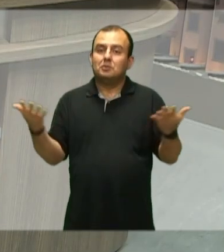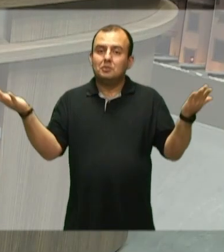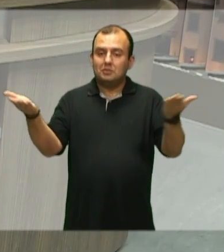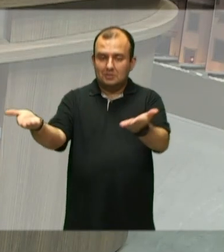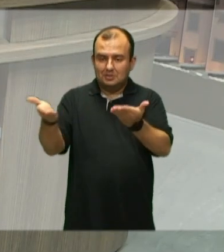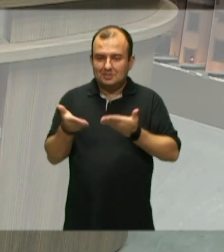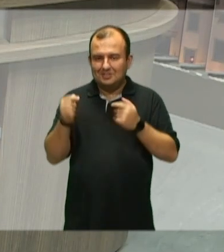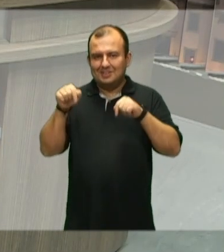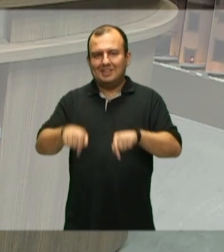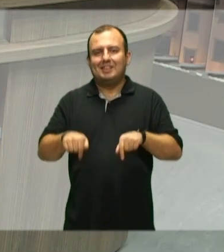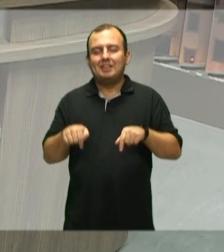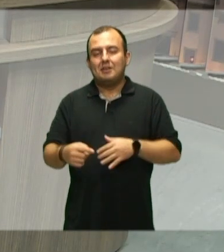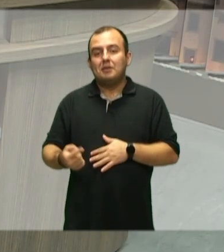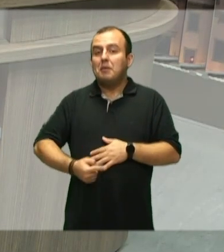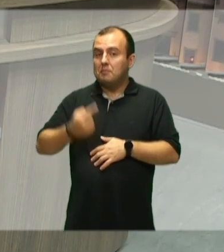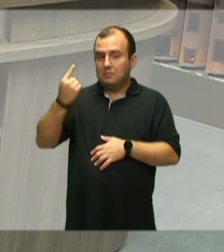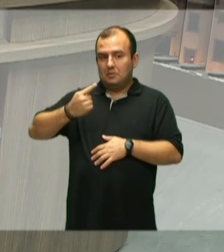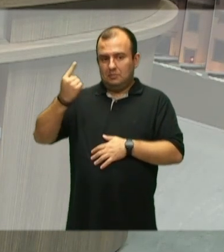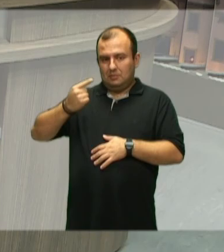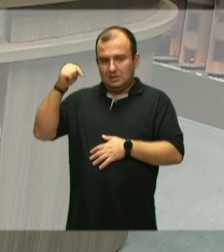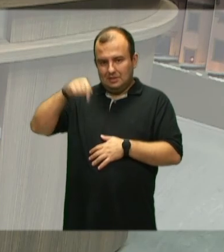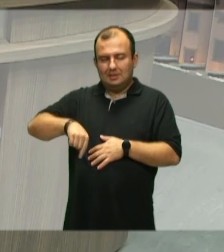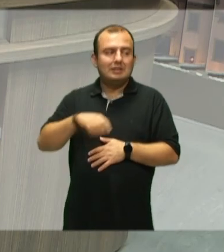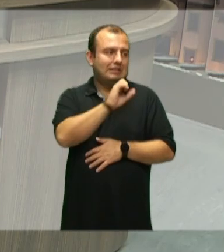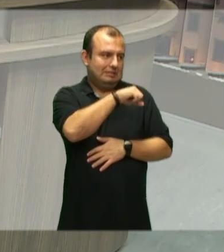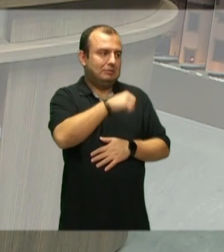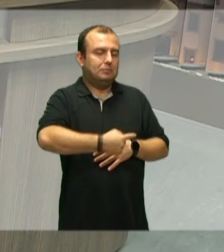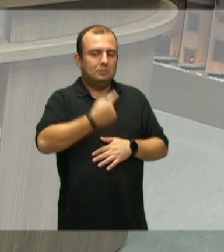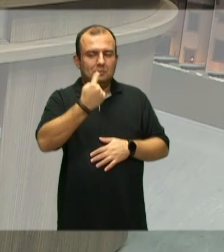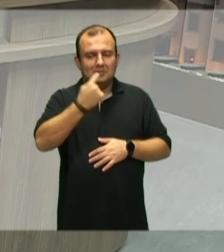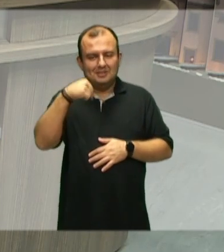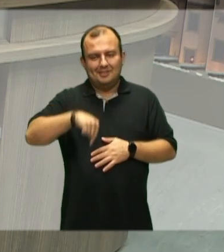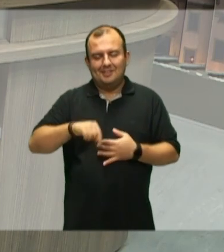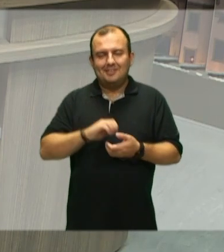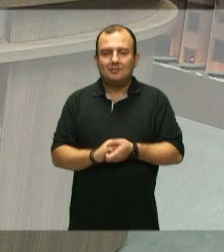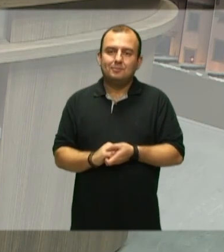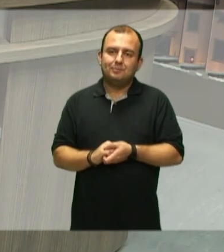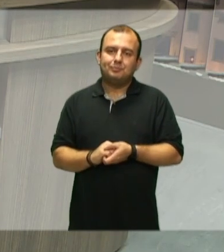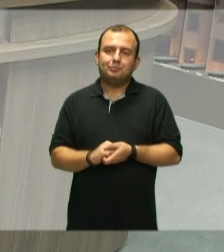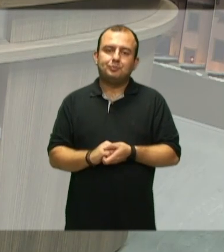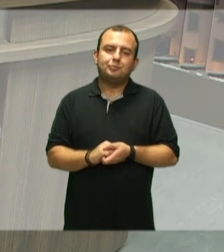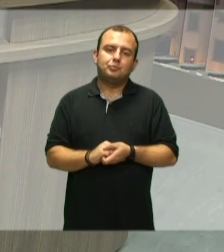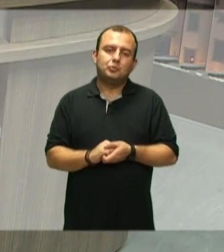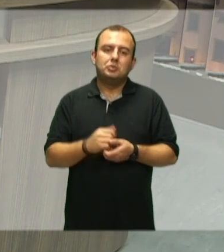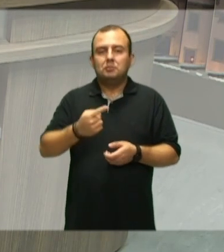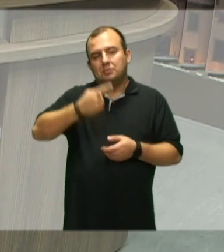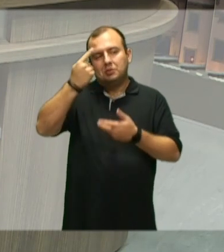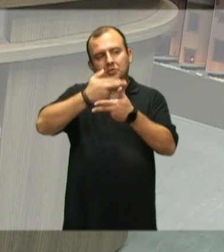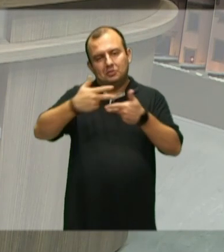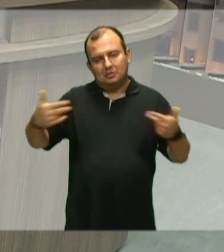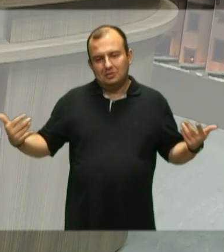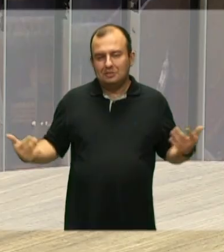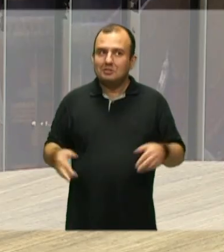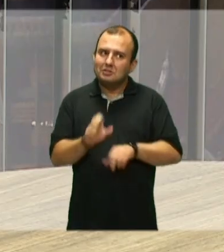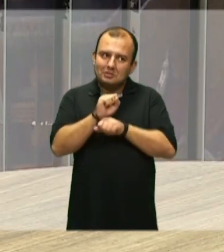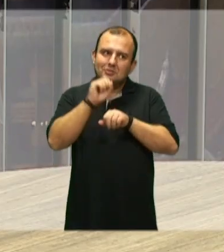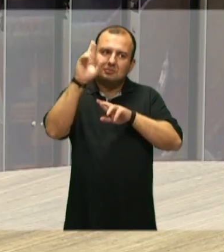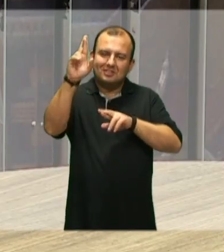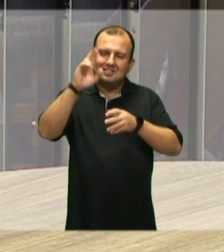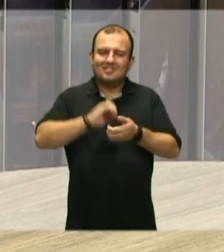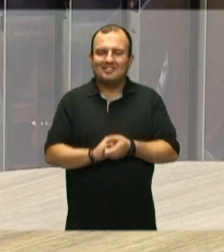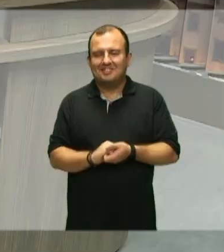receber aqui, acho que é a tua primeira vez aqui. Primeira vez. Primeira de muitas. De muitas, espero.